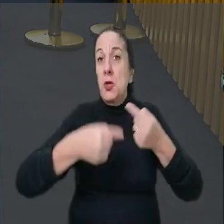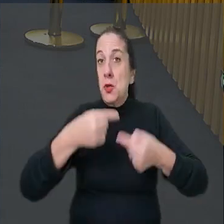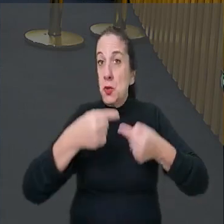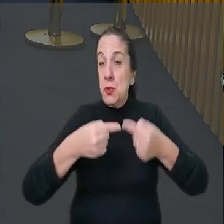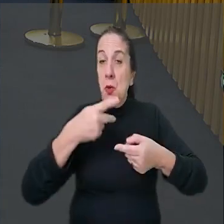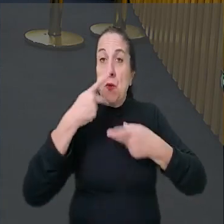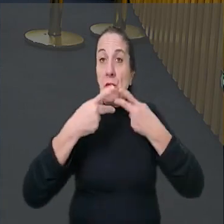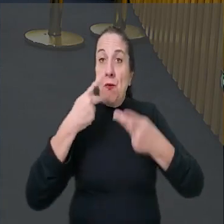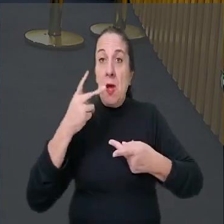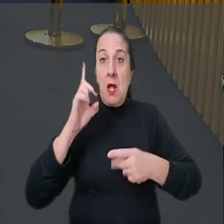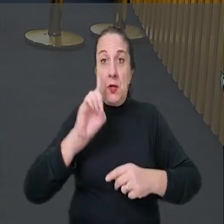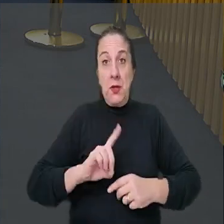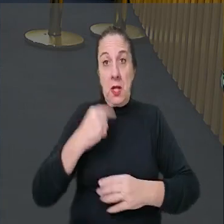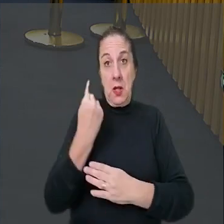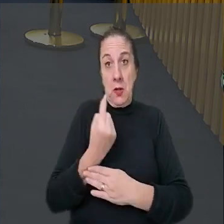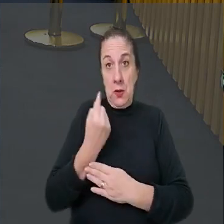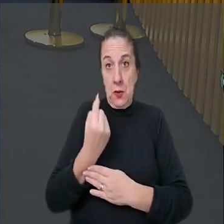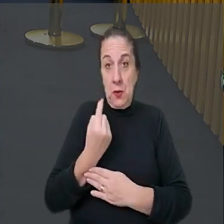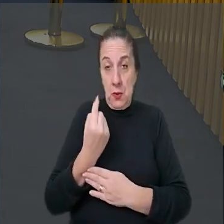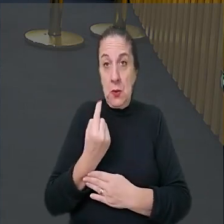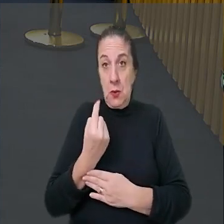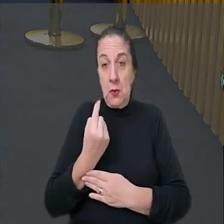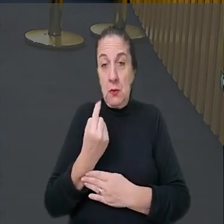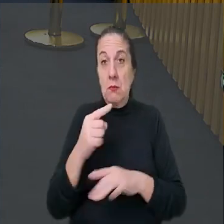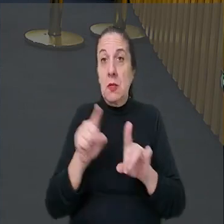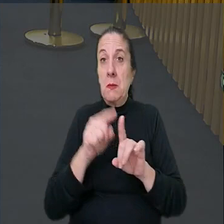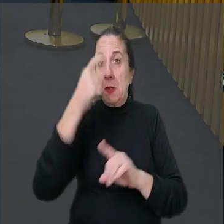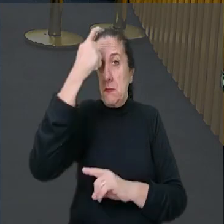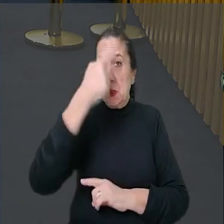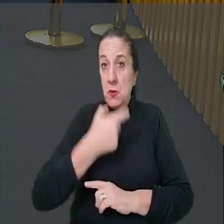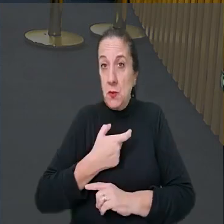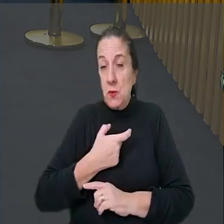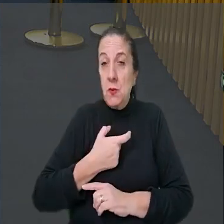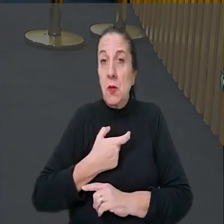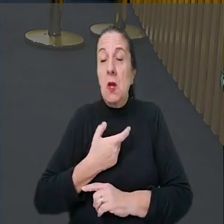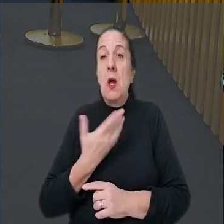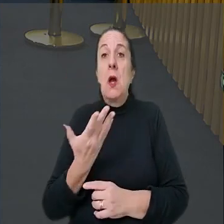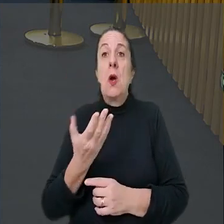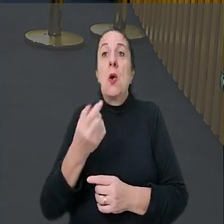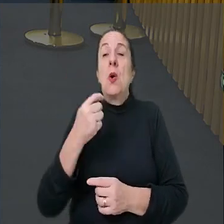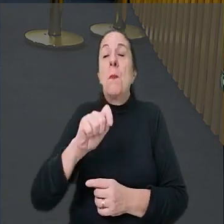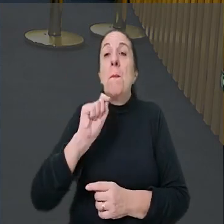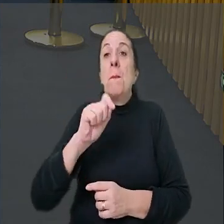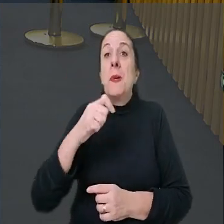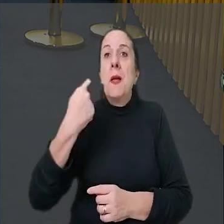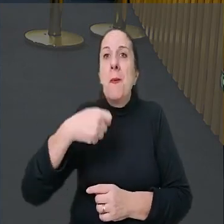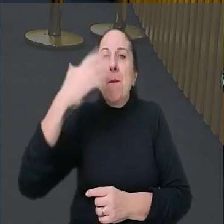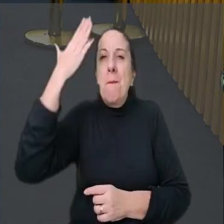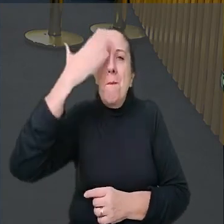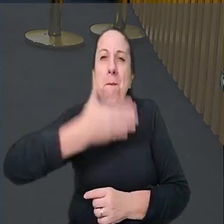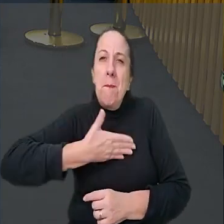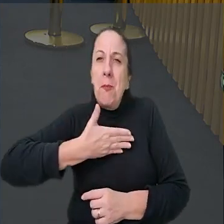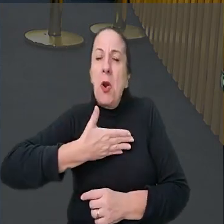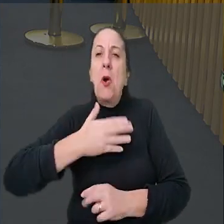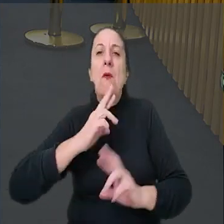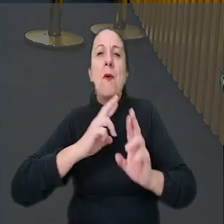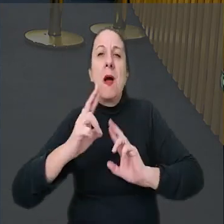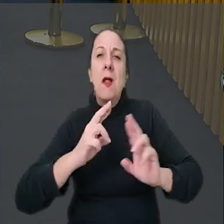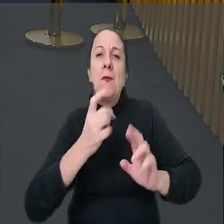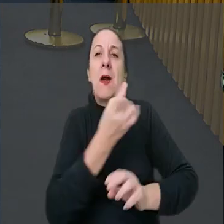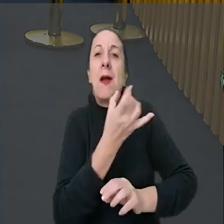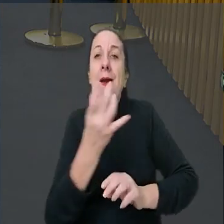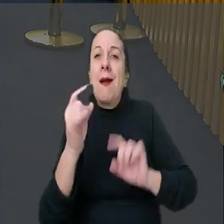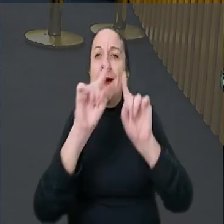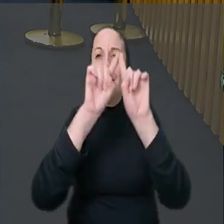diz respeito a um direito individual, divisível e identificável, com a necessidade de produção de prova relativa a